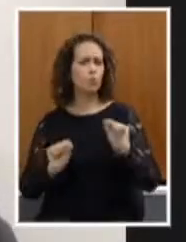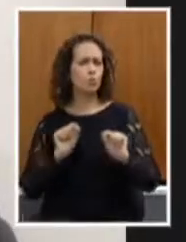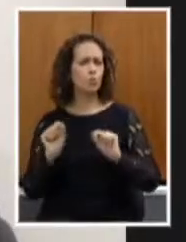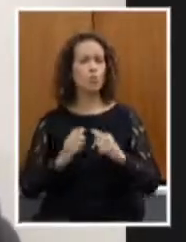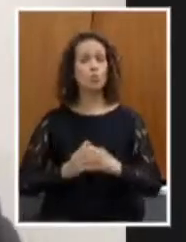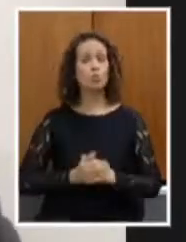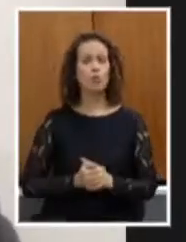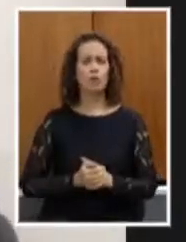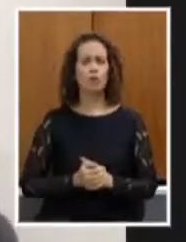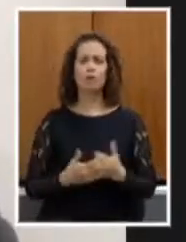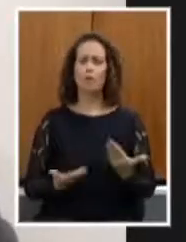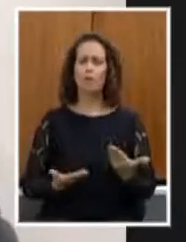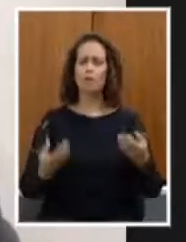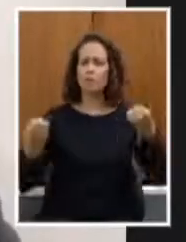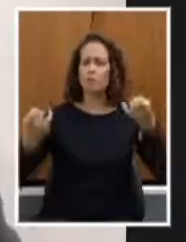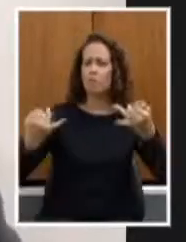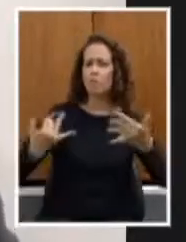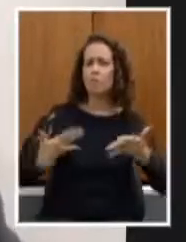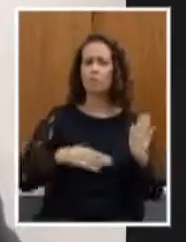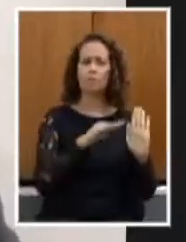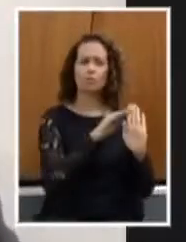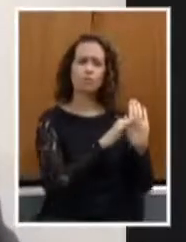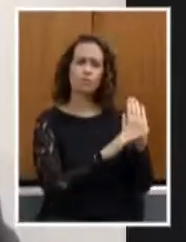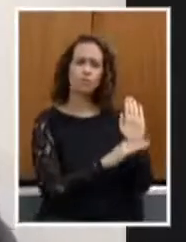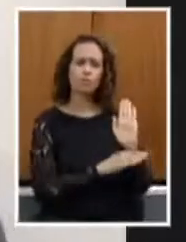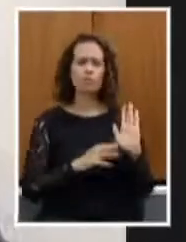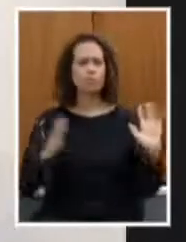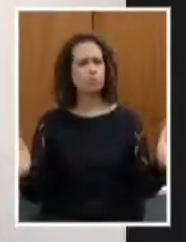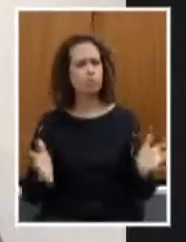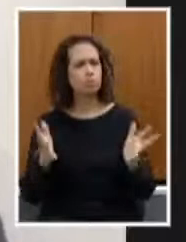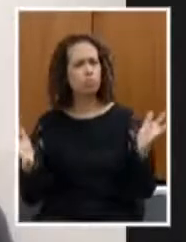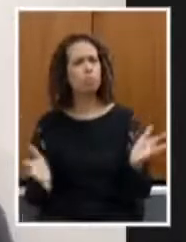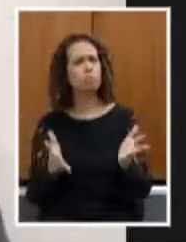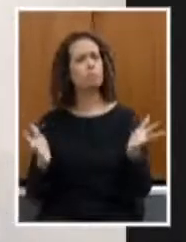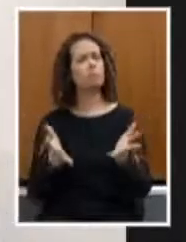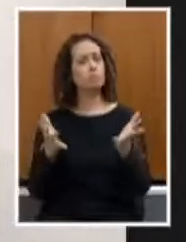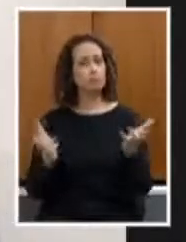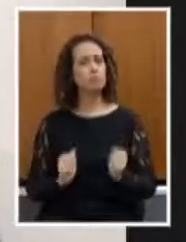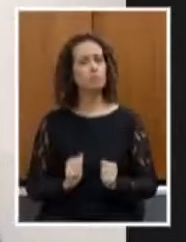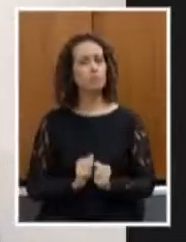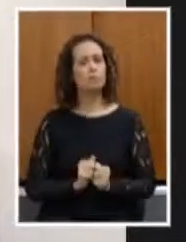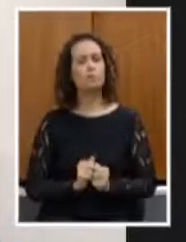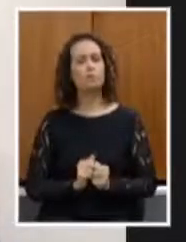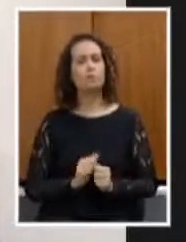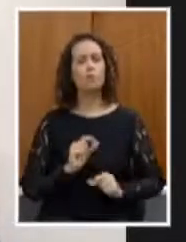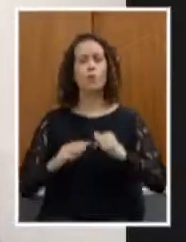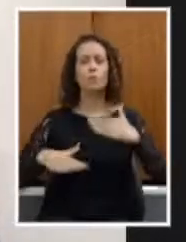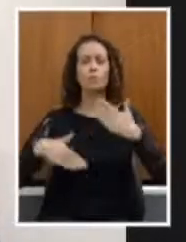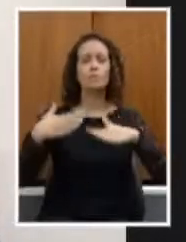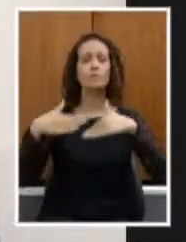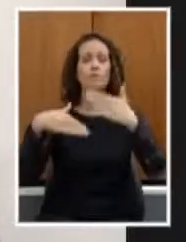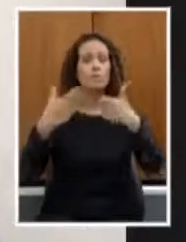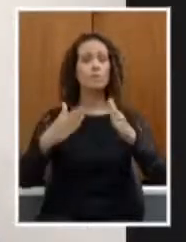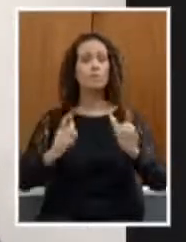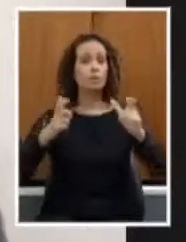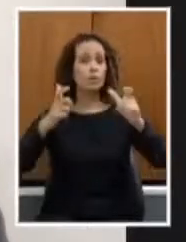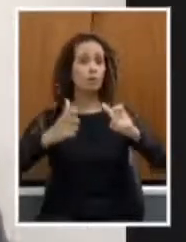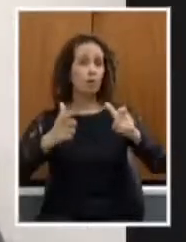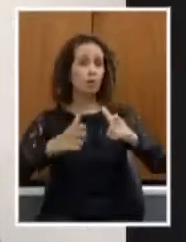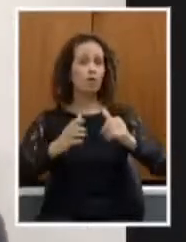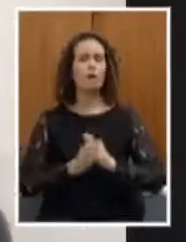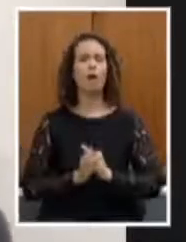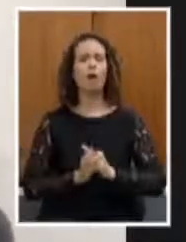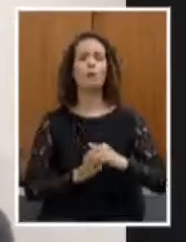muito importante, que é o estímulo, o incentivo à promoção, desenvolvimento local de startups.